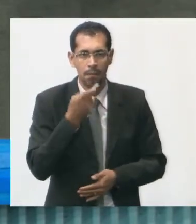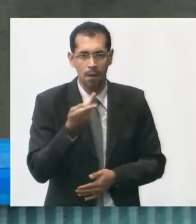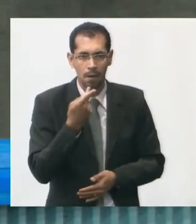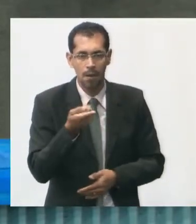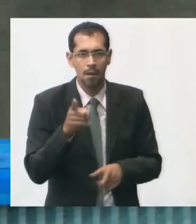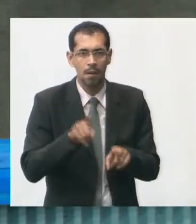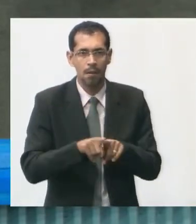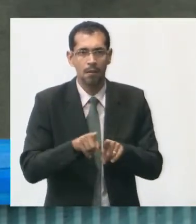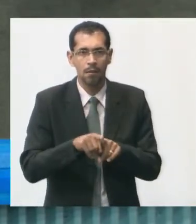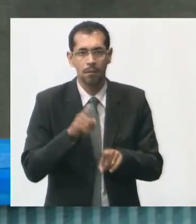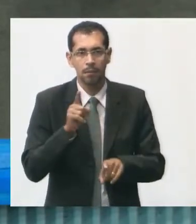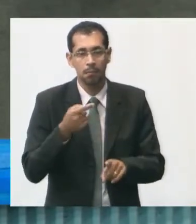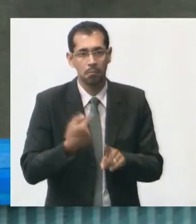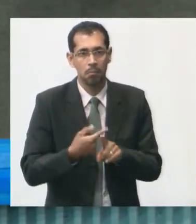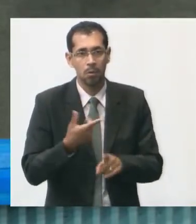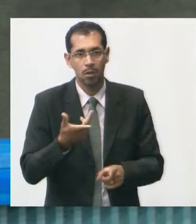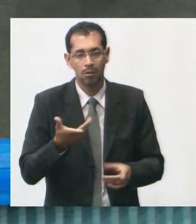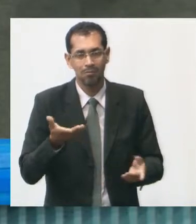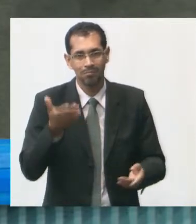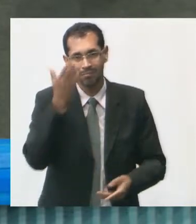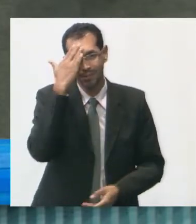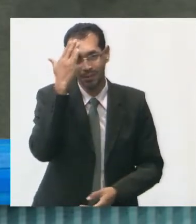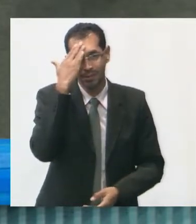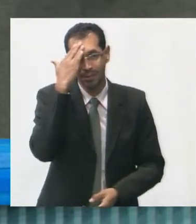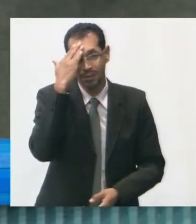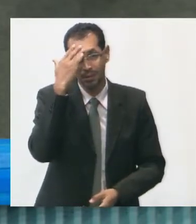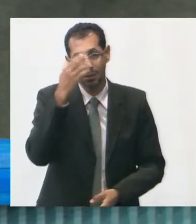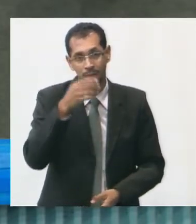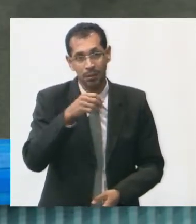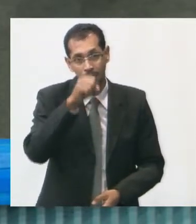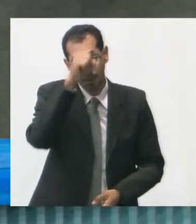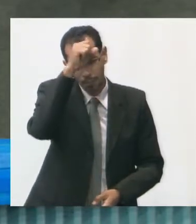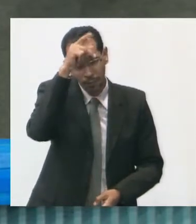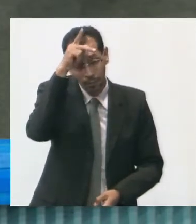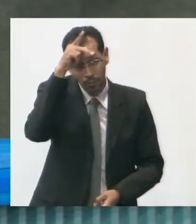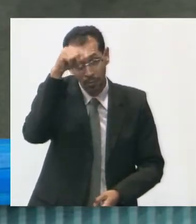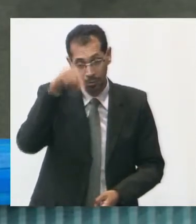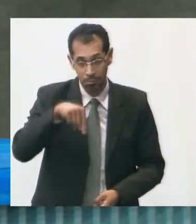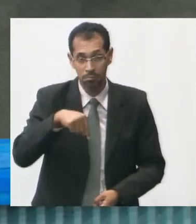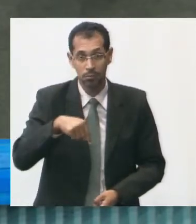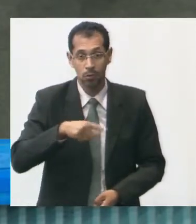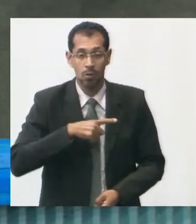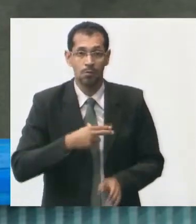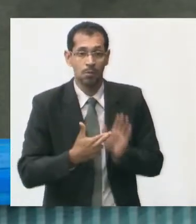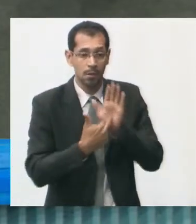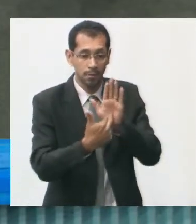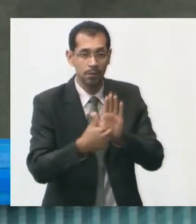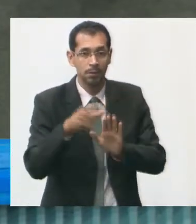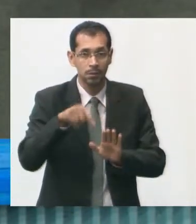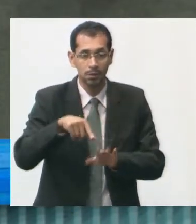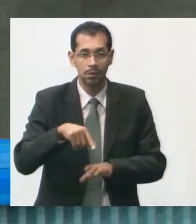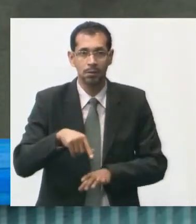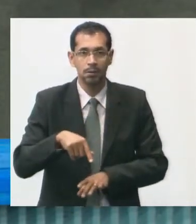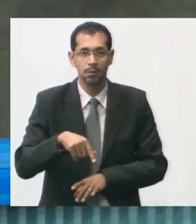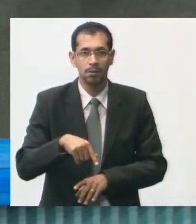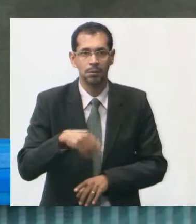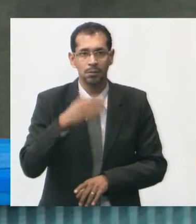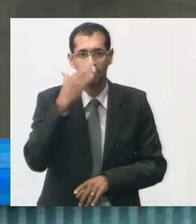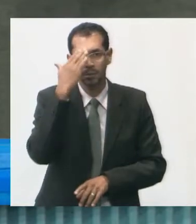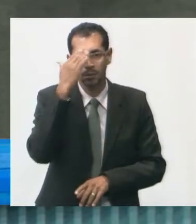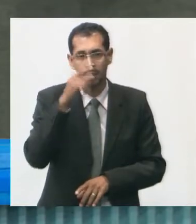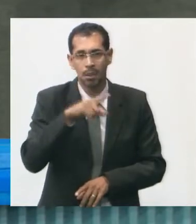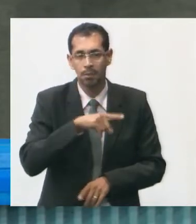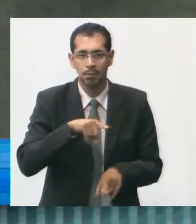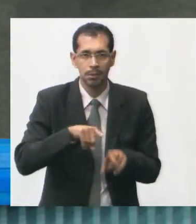está nos ouvindo aqui, que vai chegar até o executivo, e